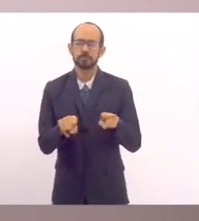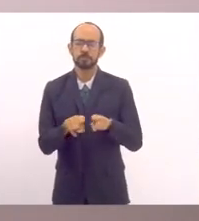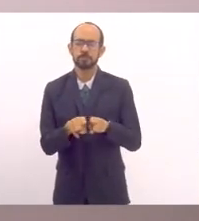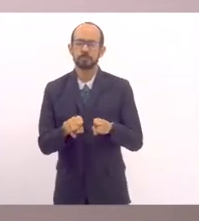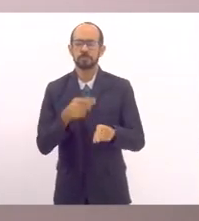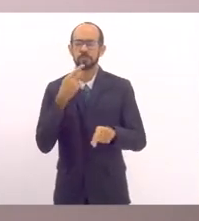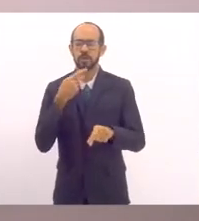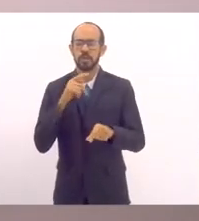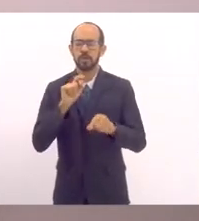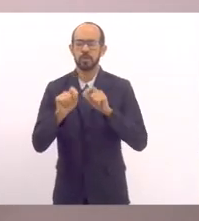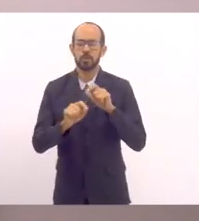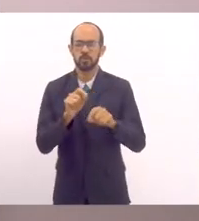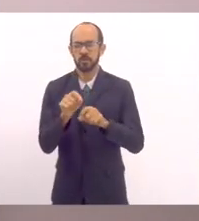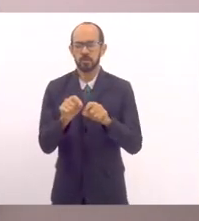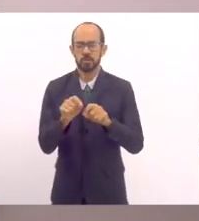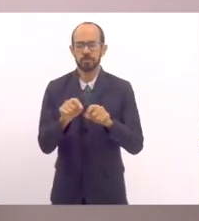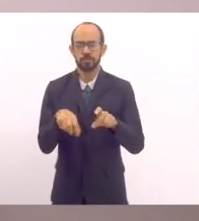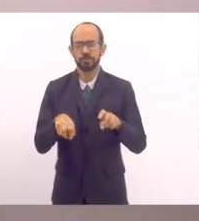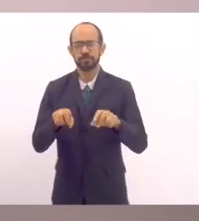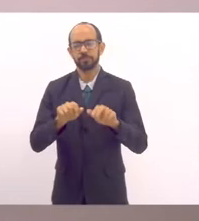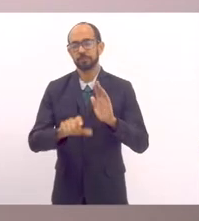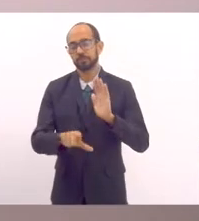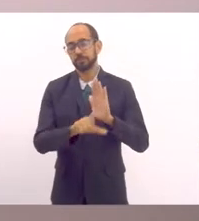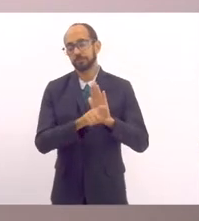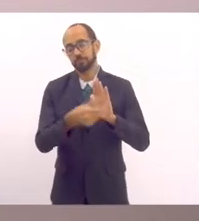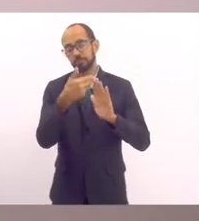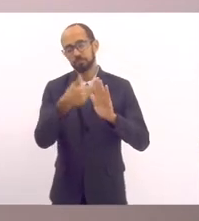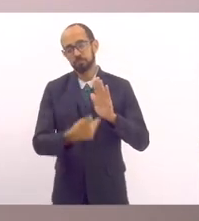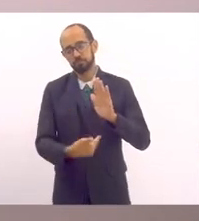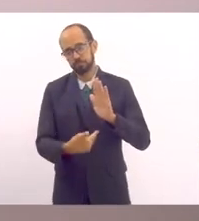também, falar um pouquinho dessa lei,